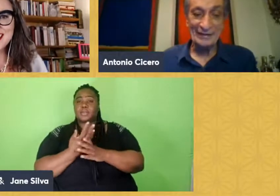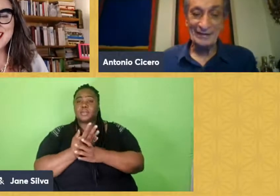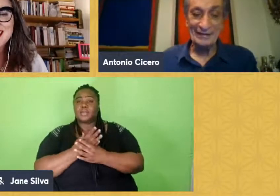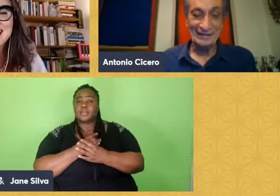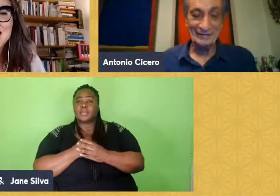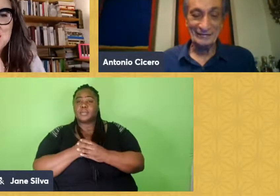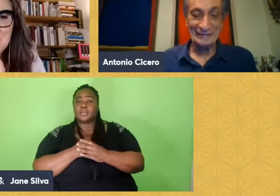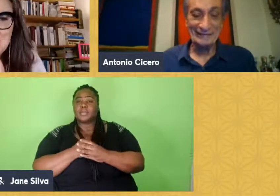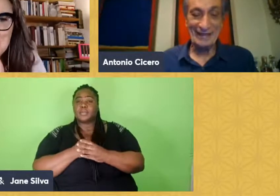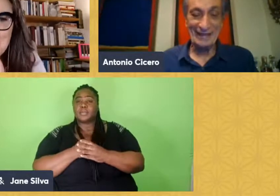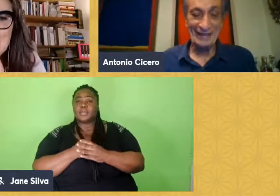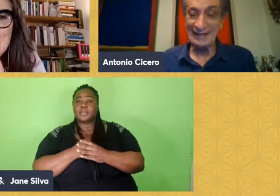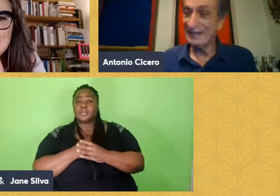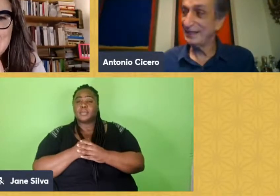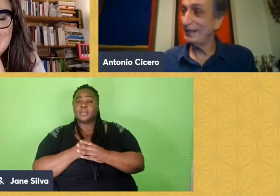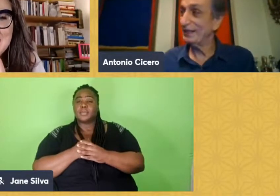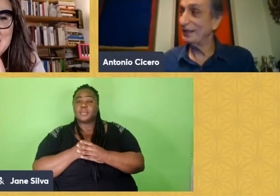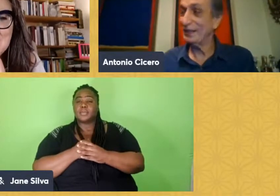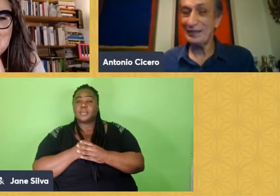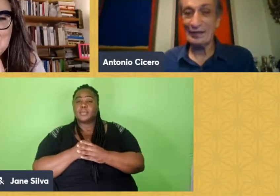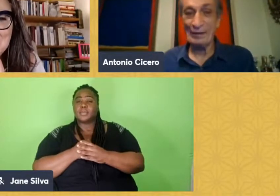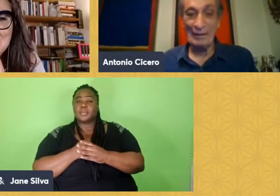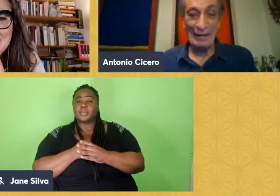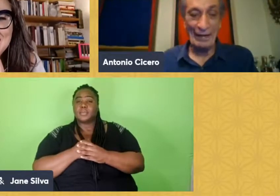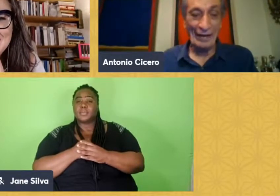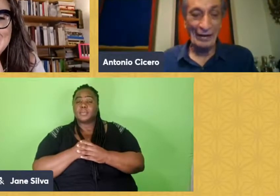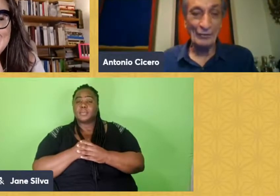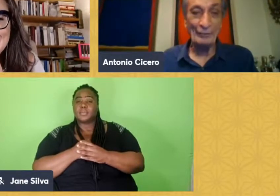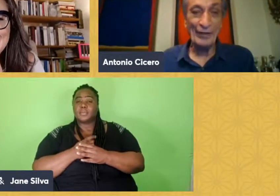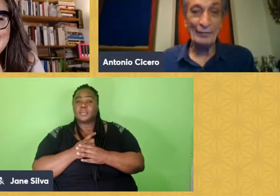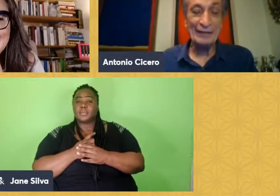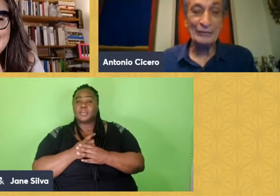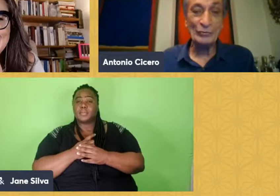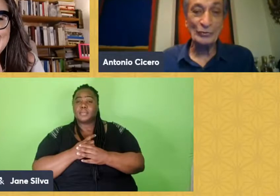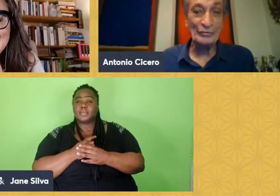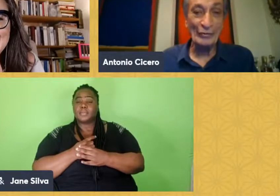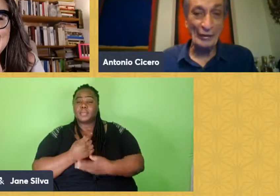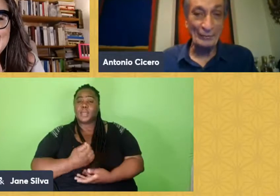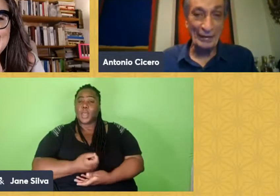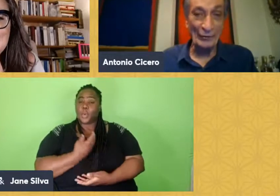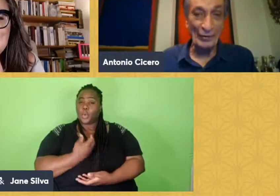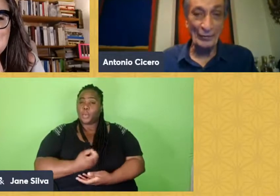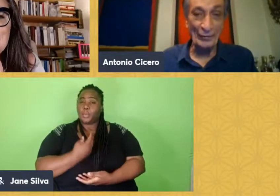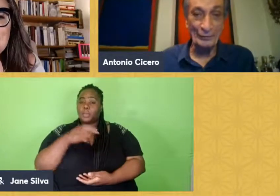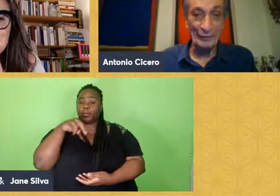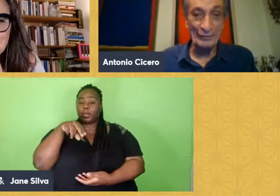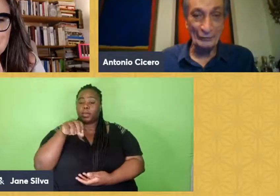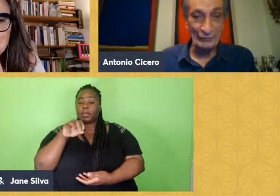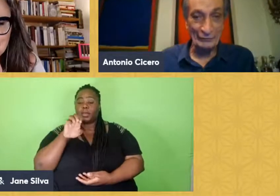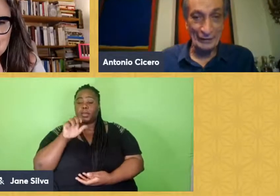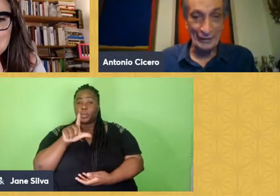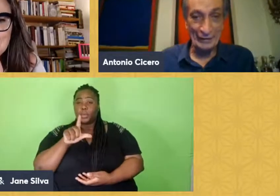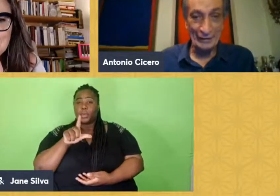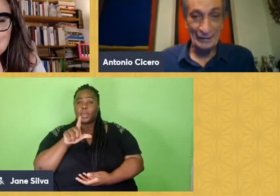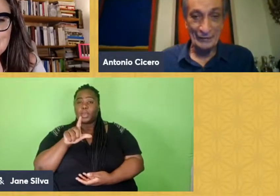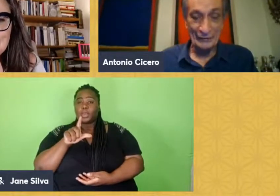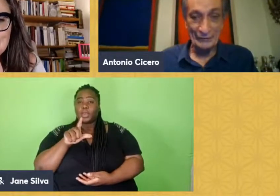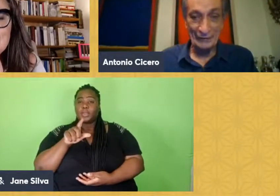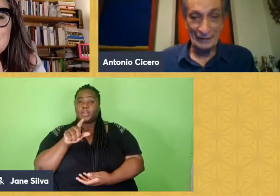achou? Que o Zé, ótimo. É o Zé que está aí? o poema não é o meu, é o poema do